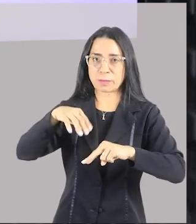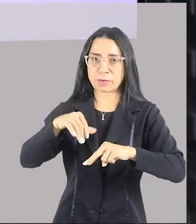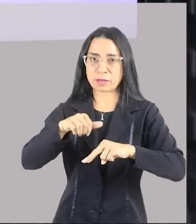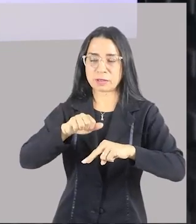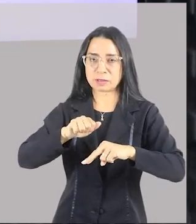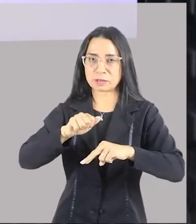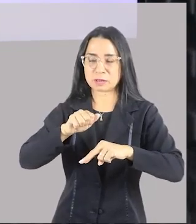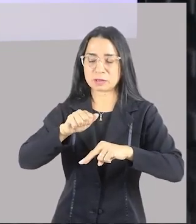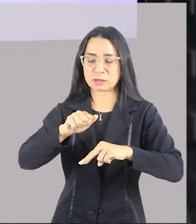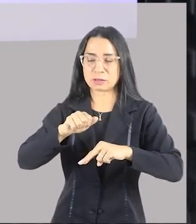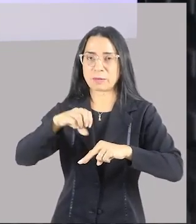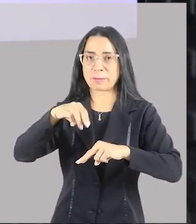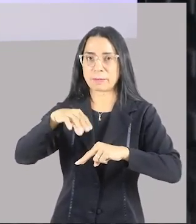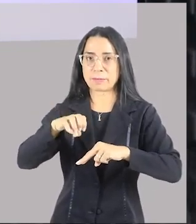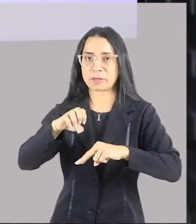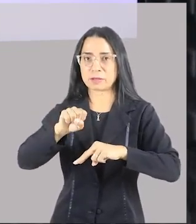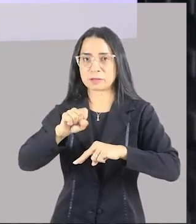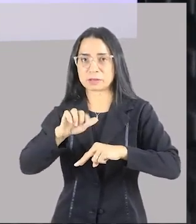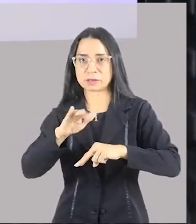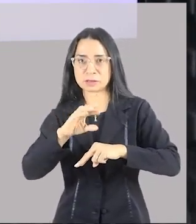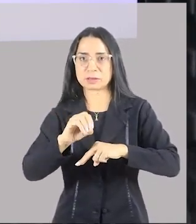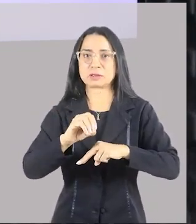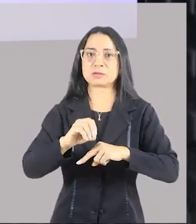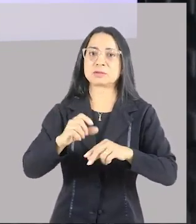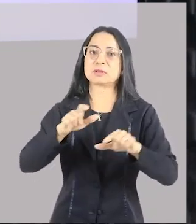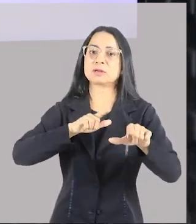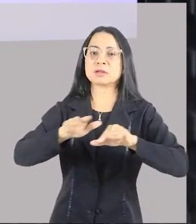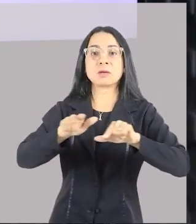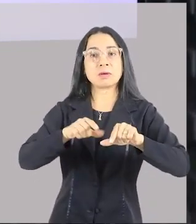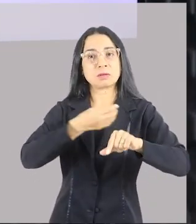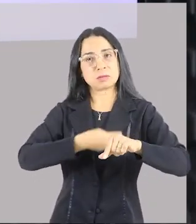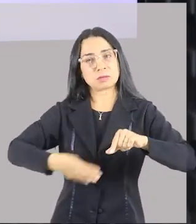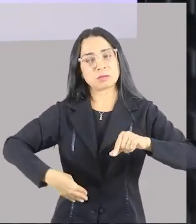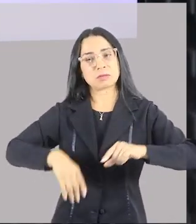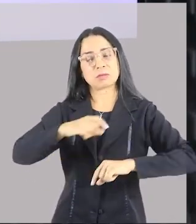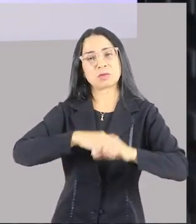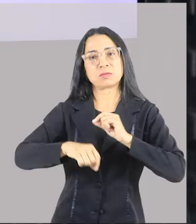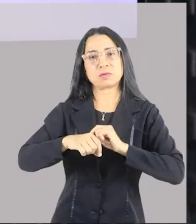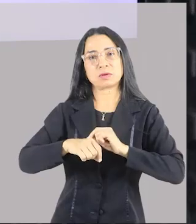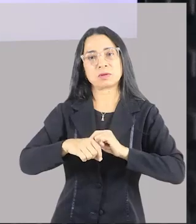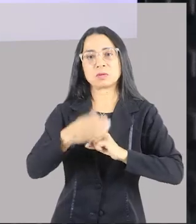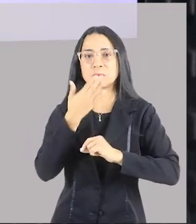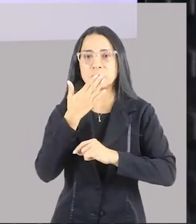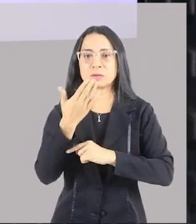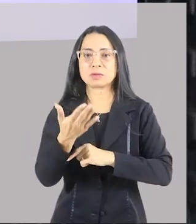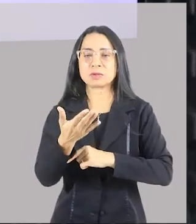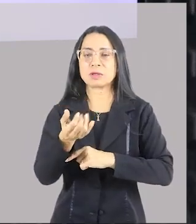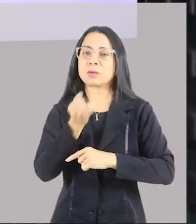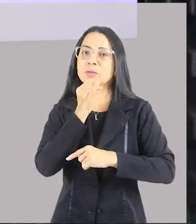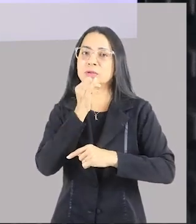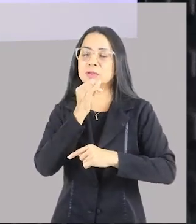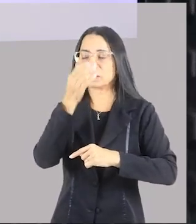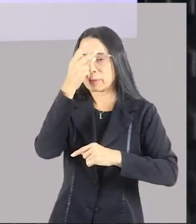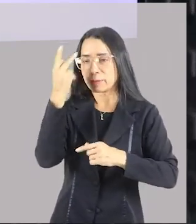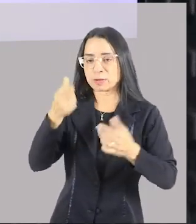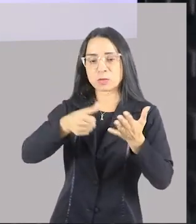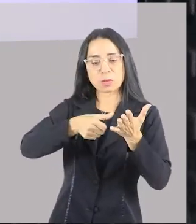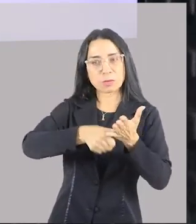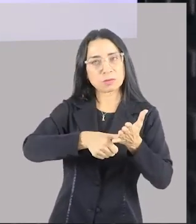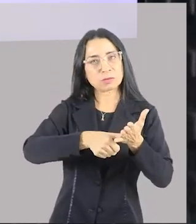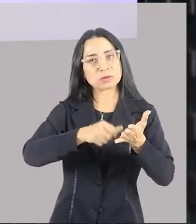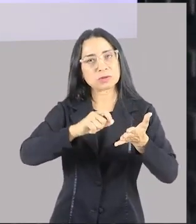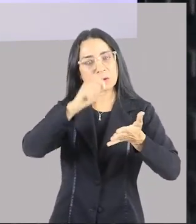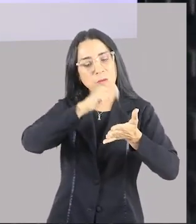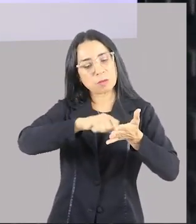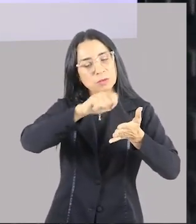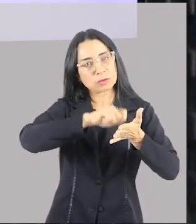função pública. E o fato dele ordenar, solicitar que alguém coloque a digital, que alguém assine, aquela é